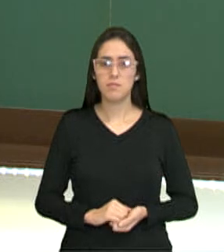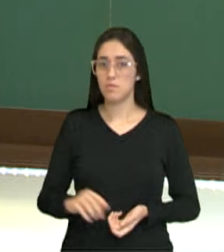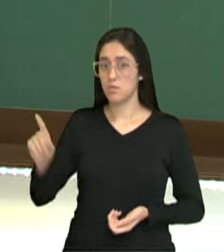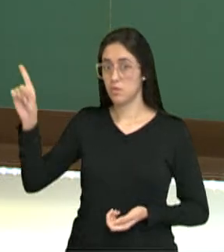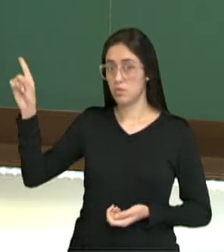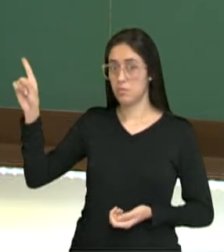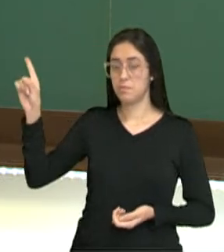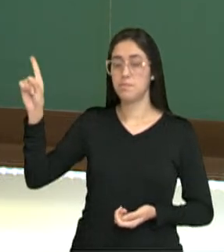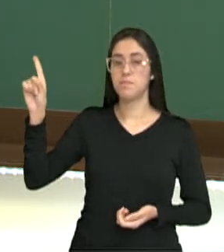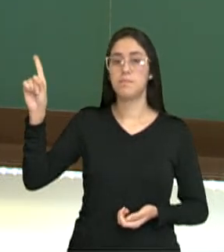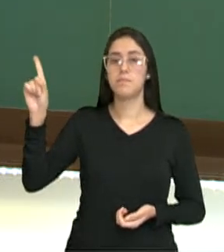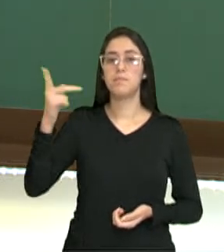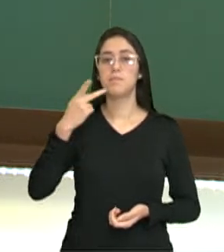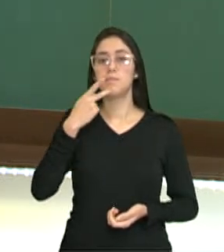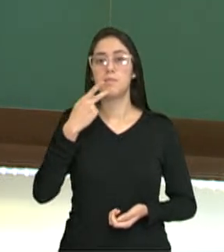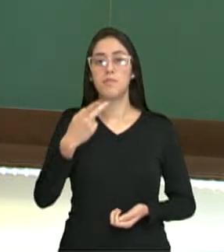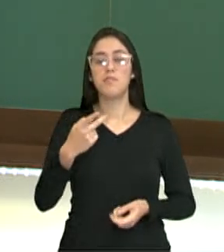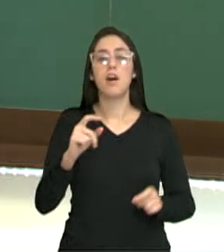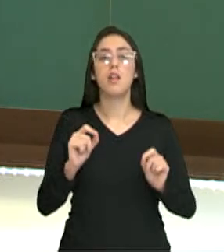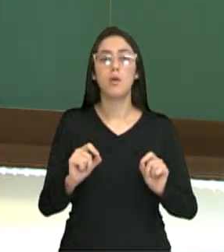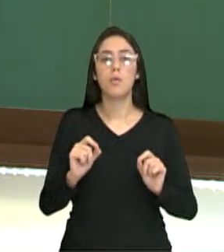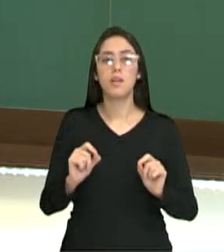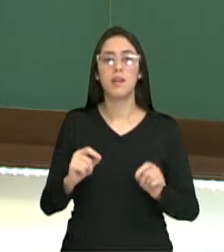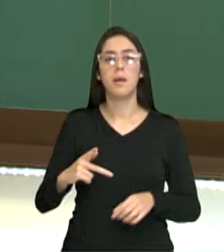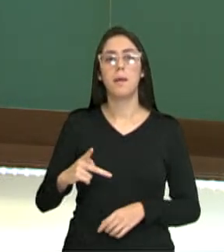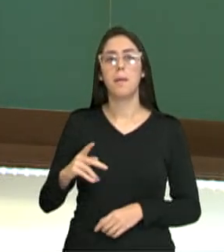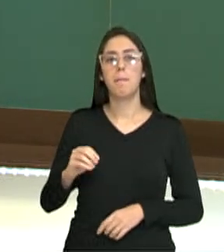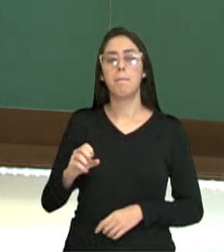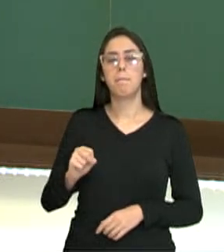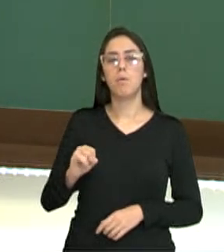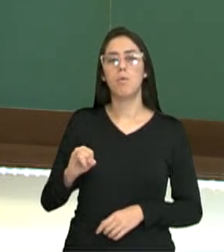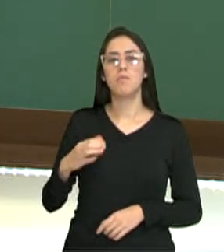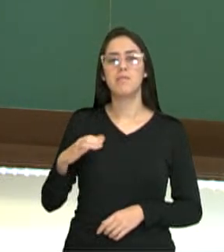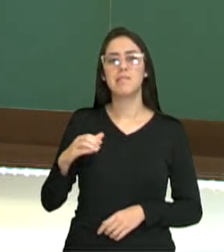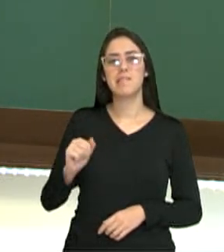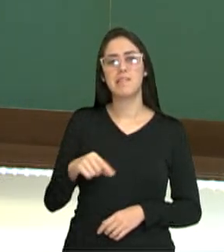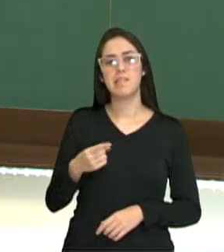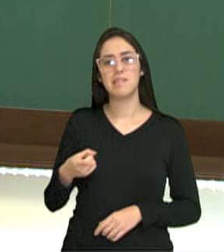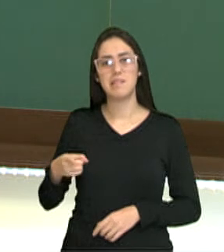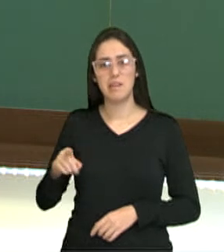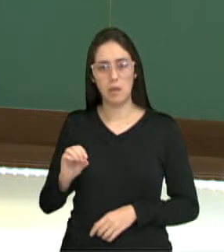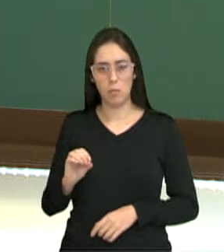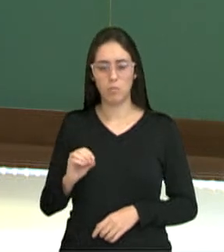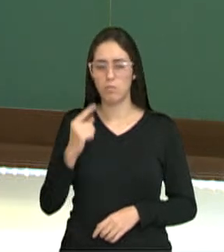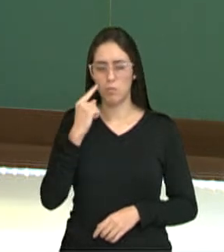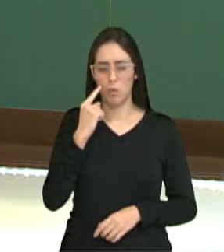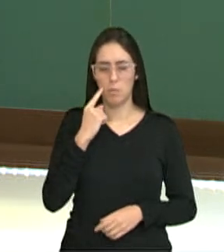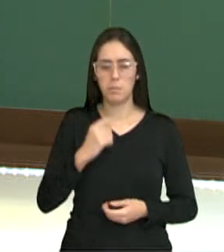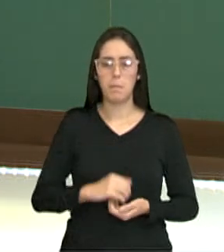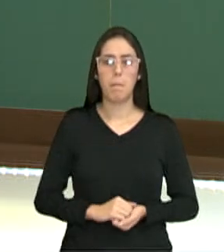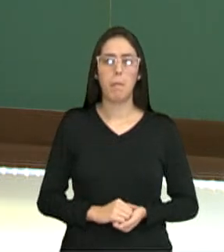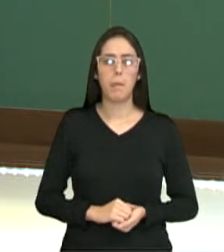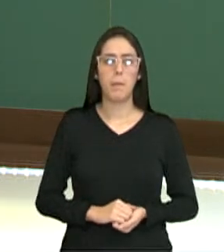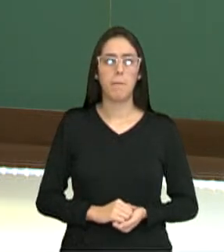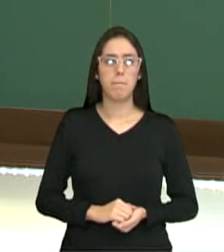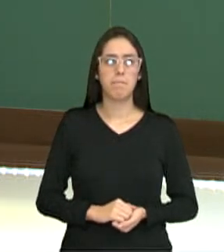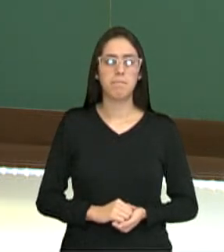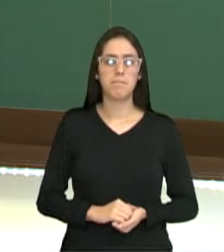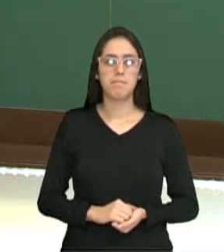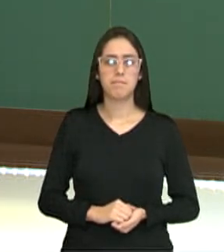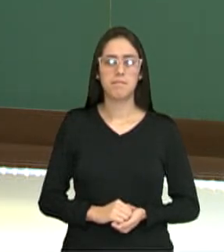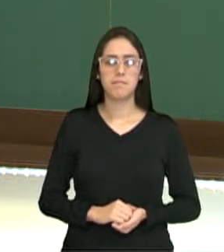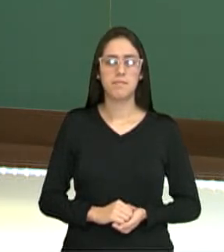falando aqui em posições, em classificações. Ó, Venezuela es